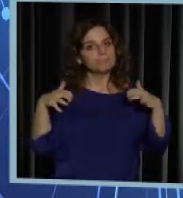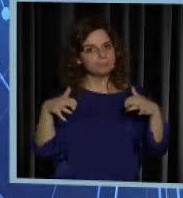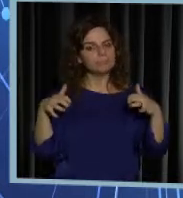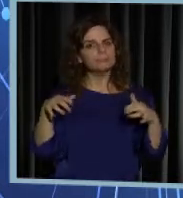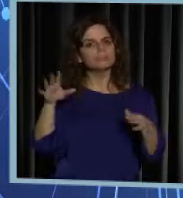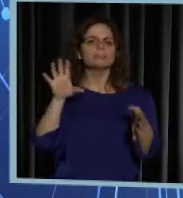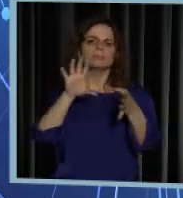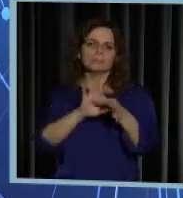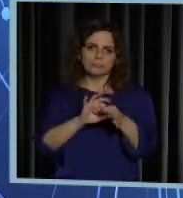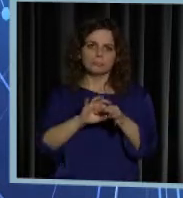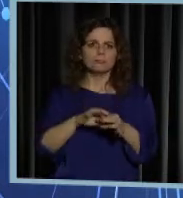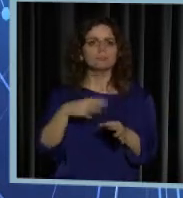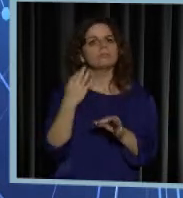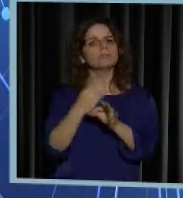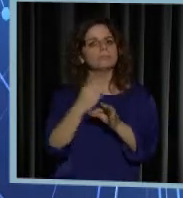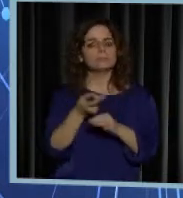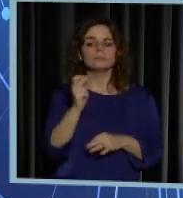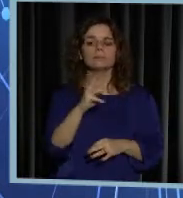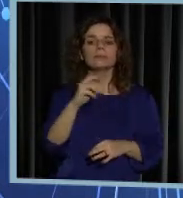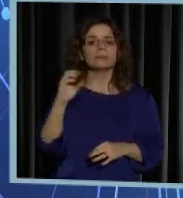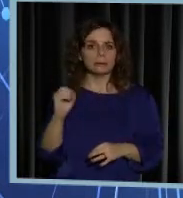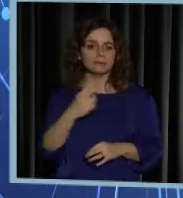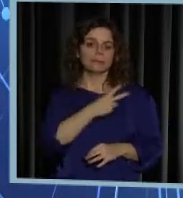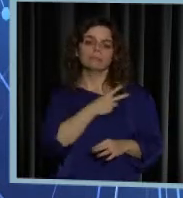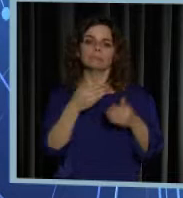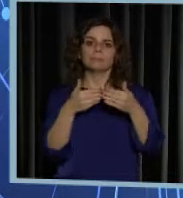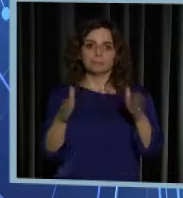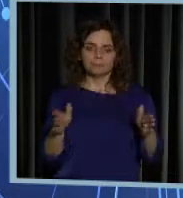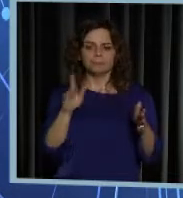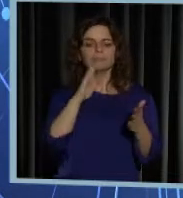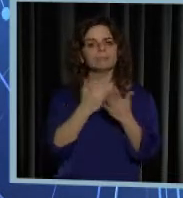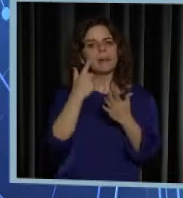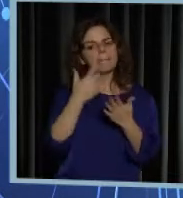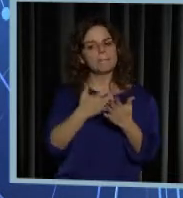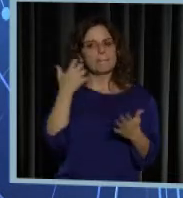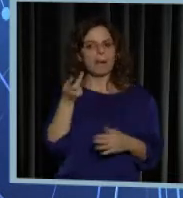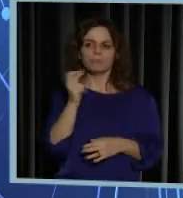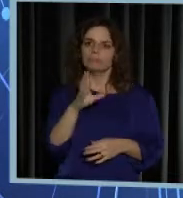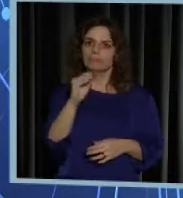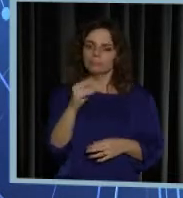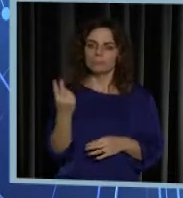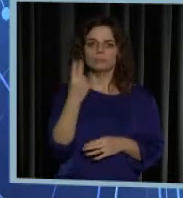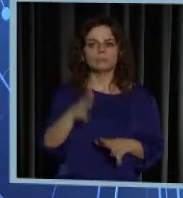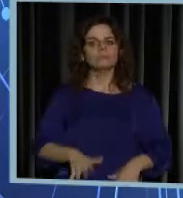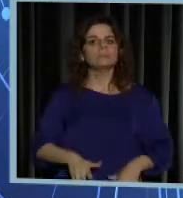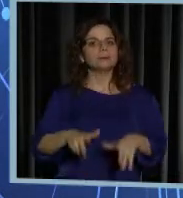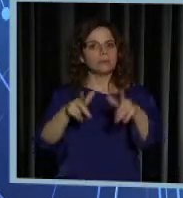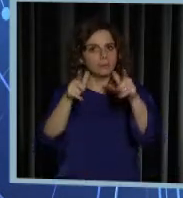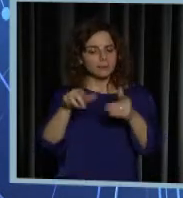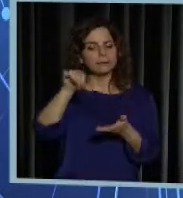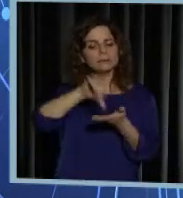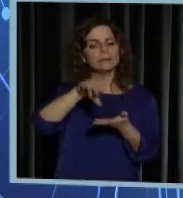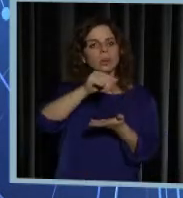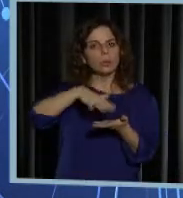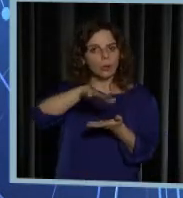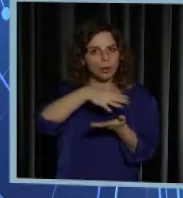que se insere no âmbito das comemorações dos 30 anos da Universidade Aberta, assinala os 10 anos da Unidade de Desenvolvimento